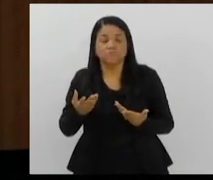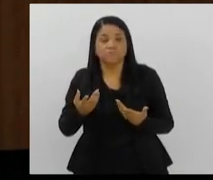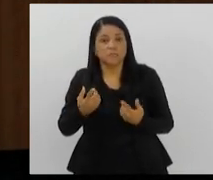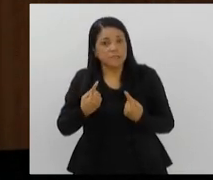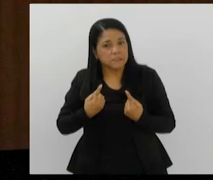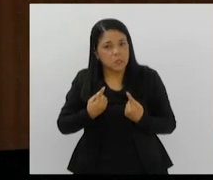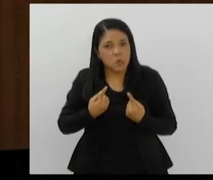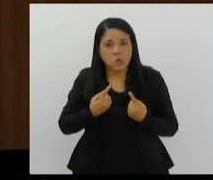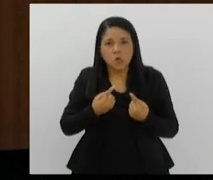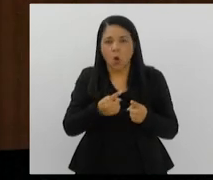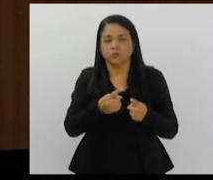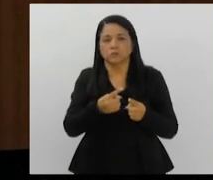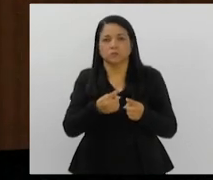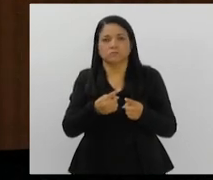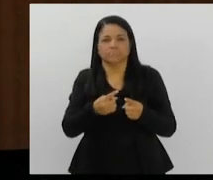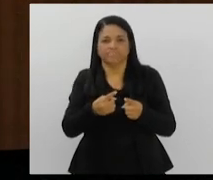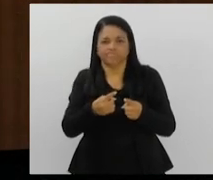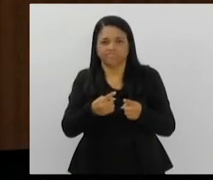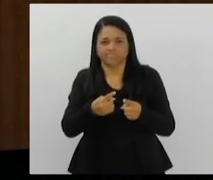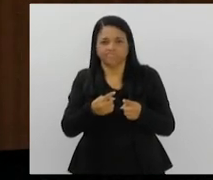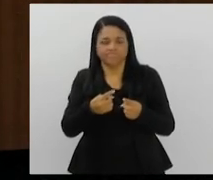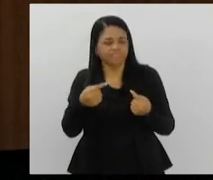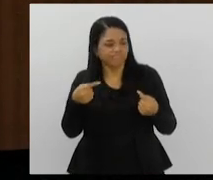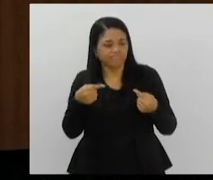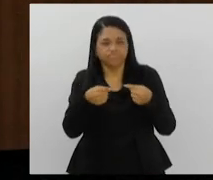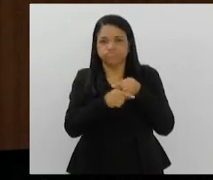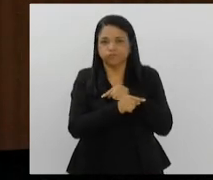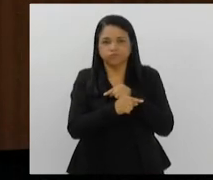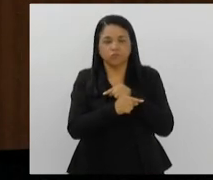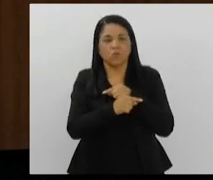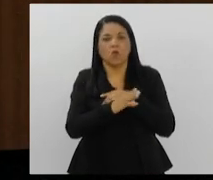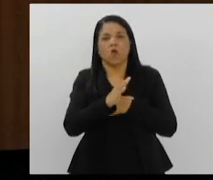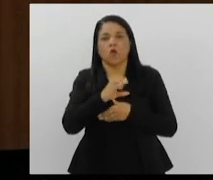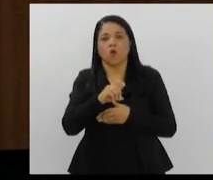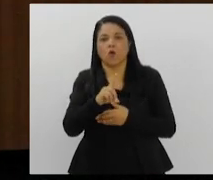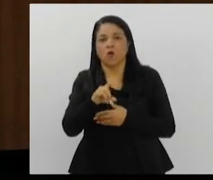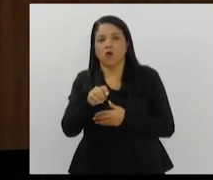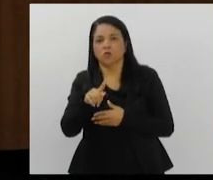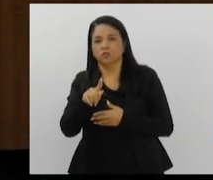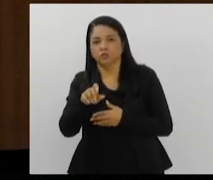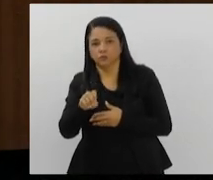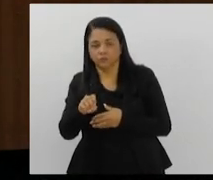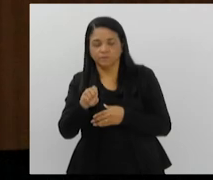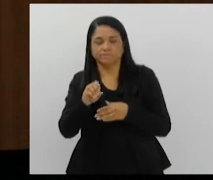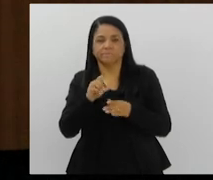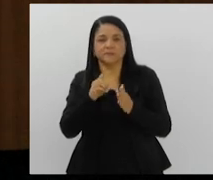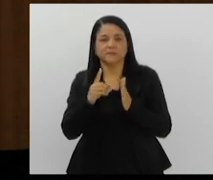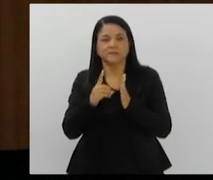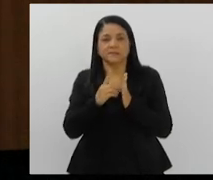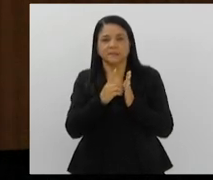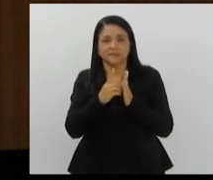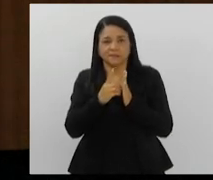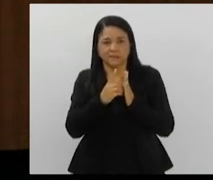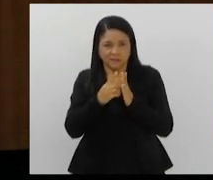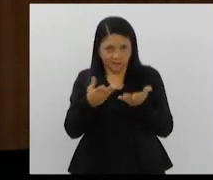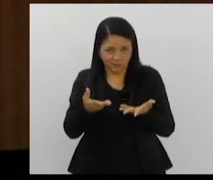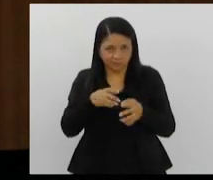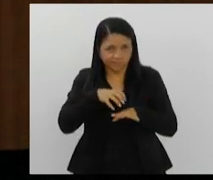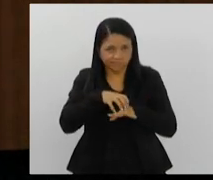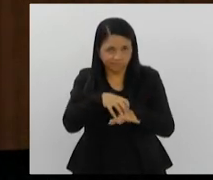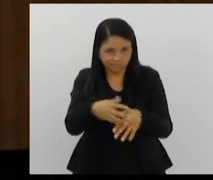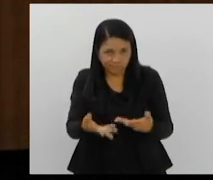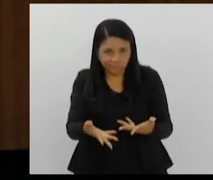o que está em desacordo com o Código de Trânsito brasileiro. Aqui no Parlamento Estadual,